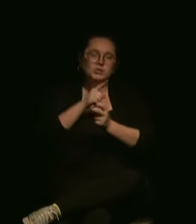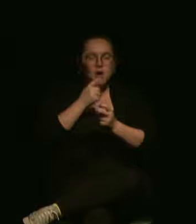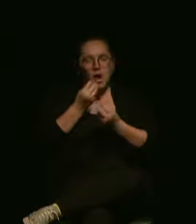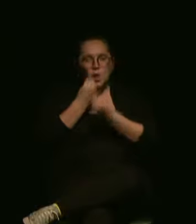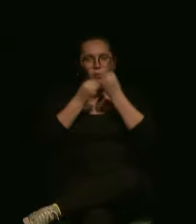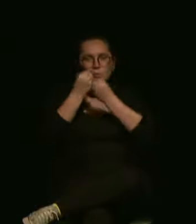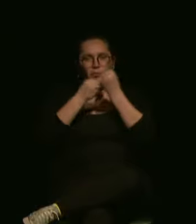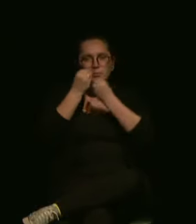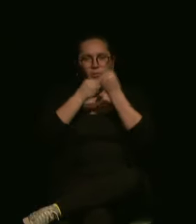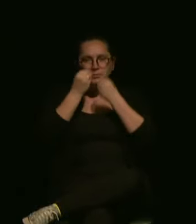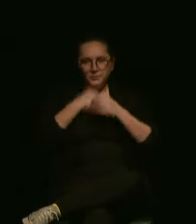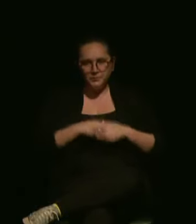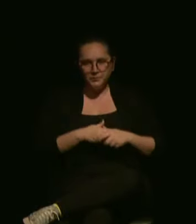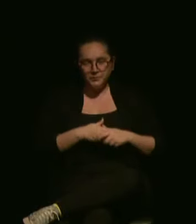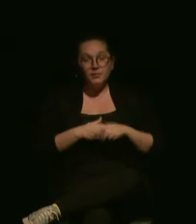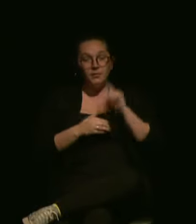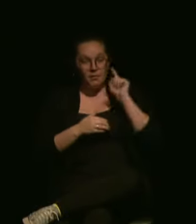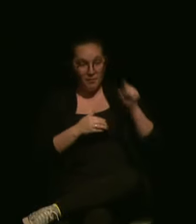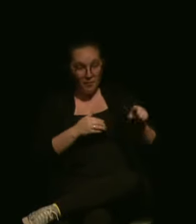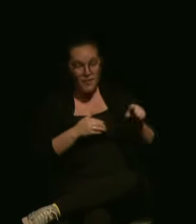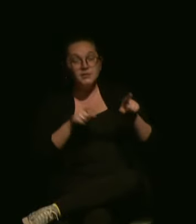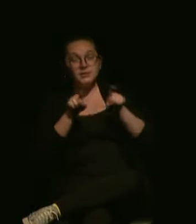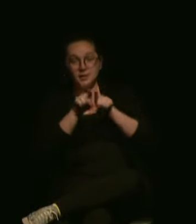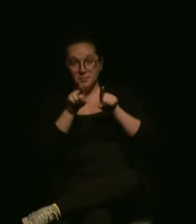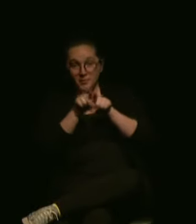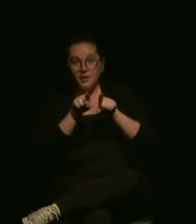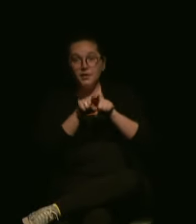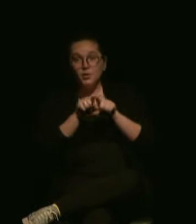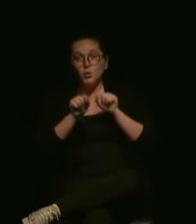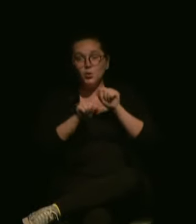come. Essa daqui, comer pra gado.